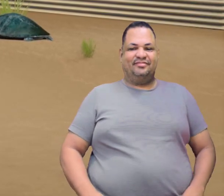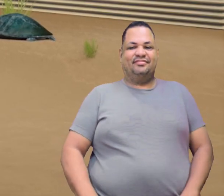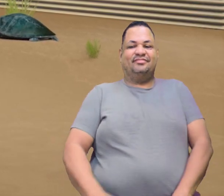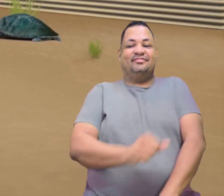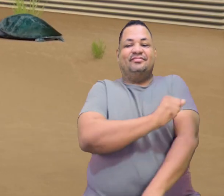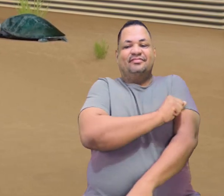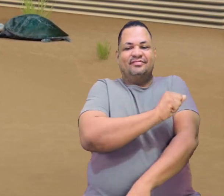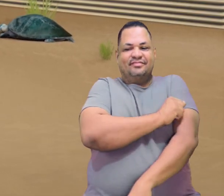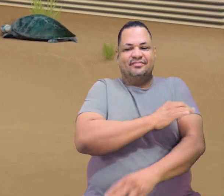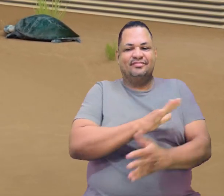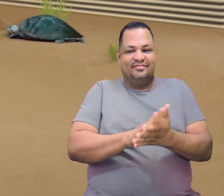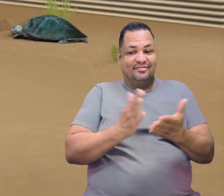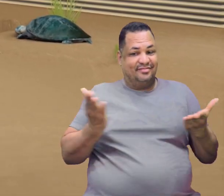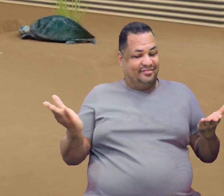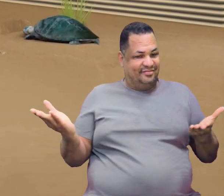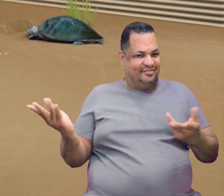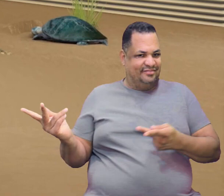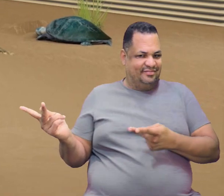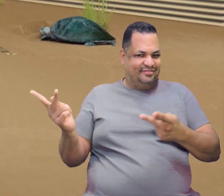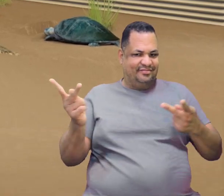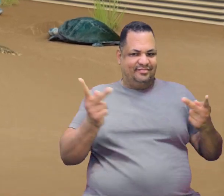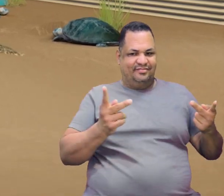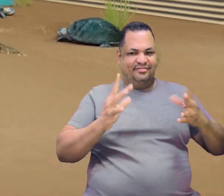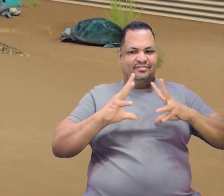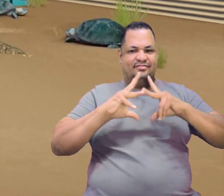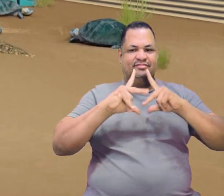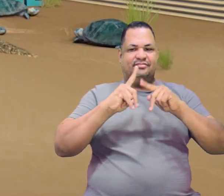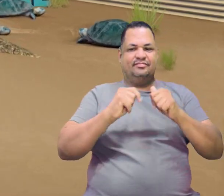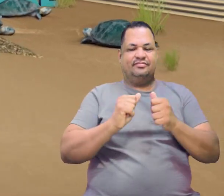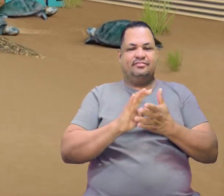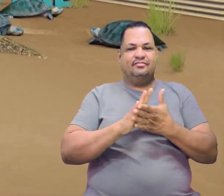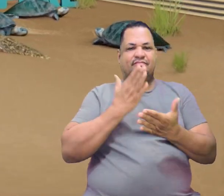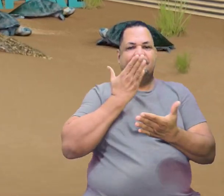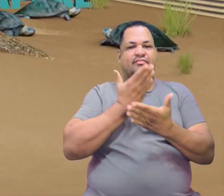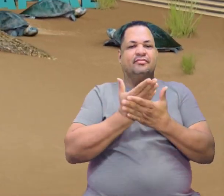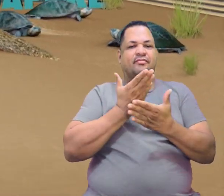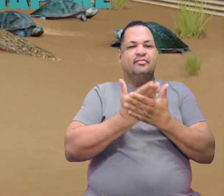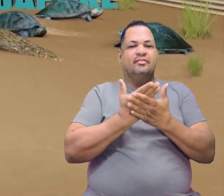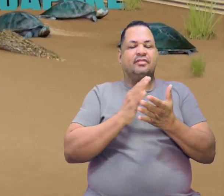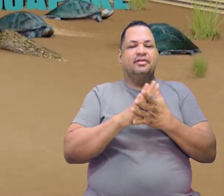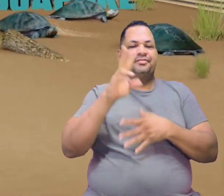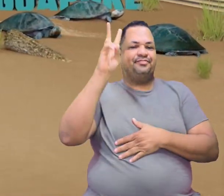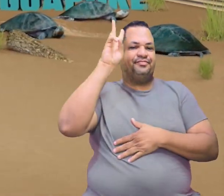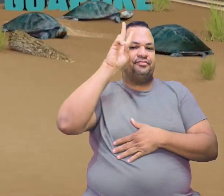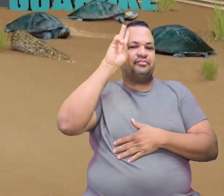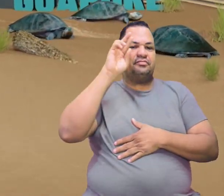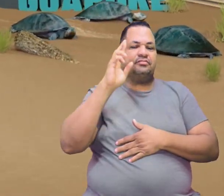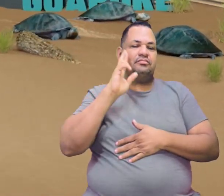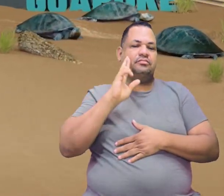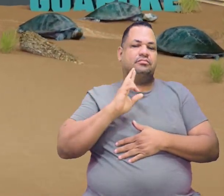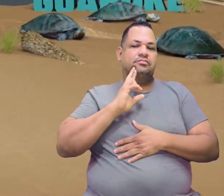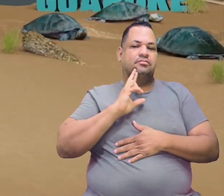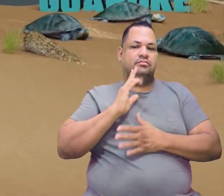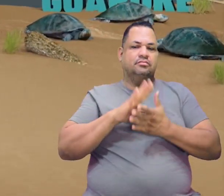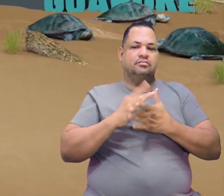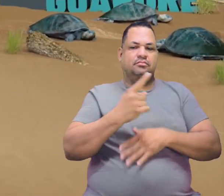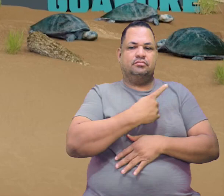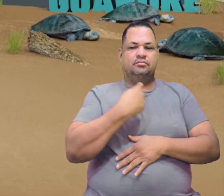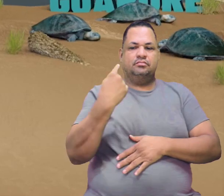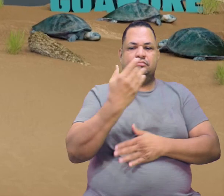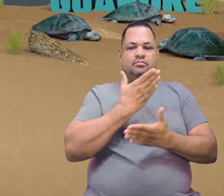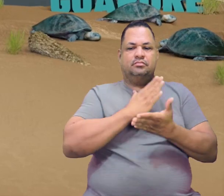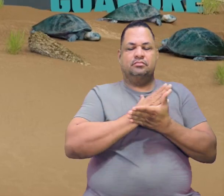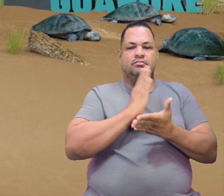Salve, salve, alunos! Sejam todos bem-vindos para mais uma aula de História de Rondônia. Nós